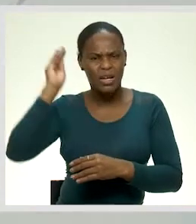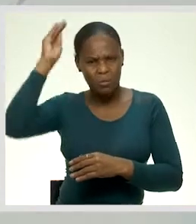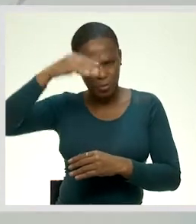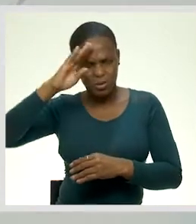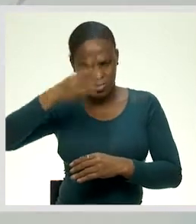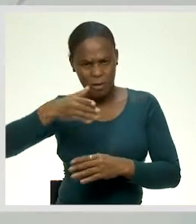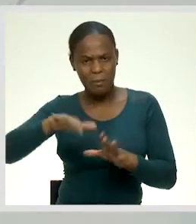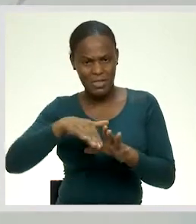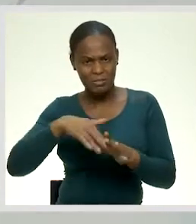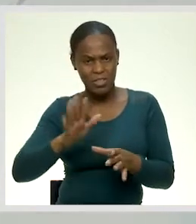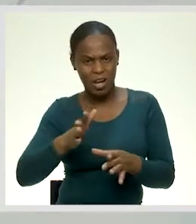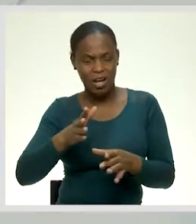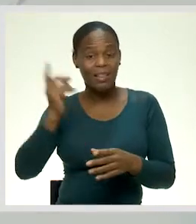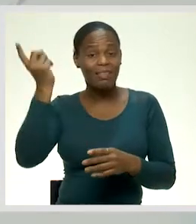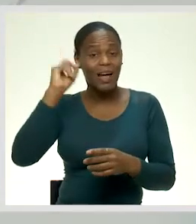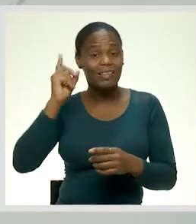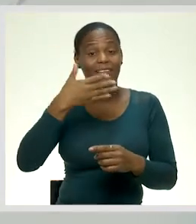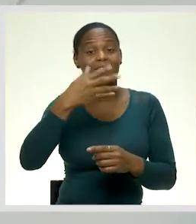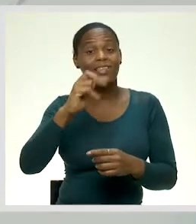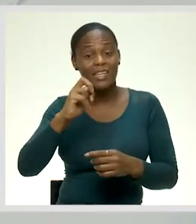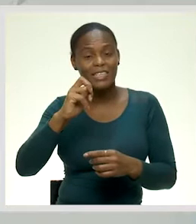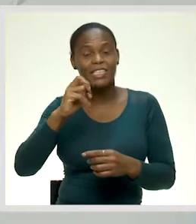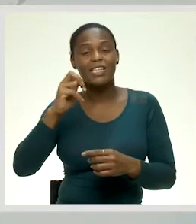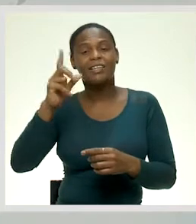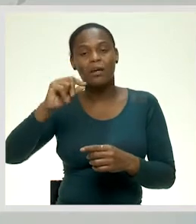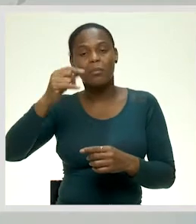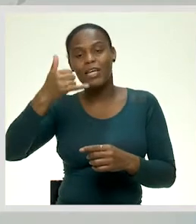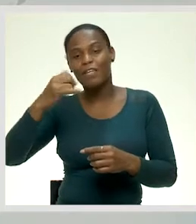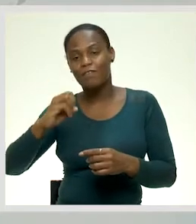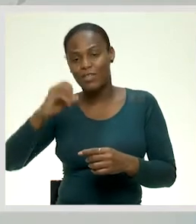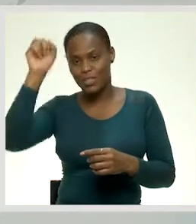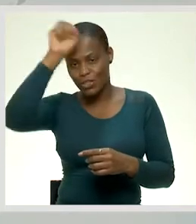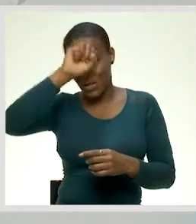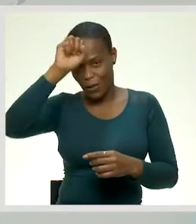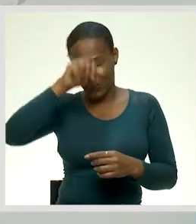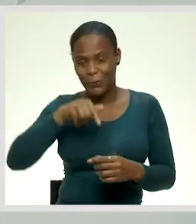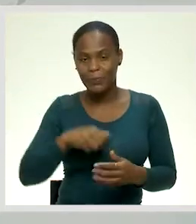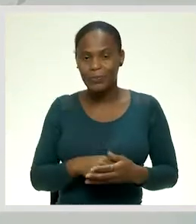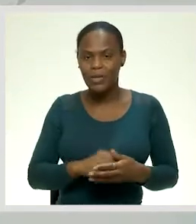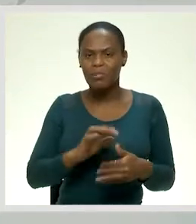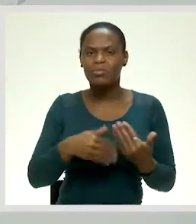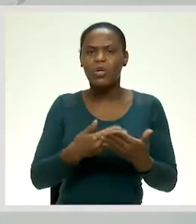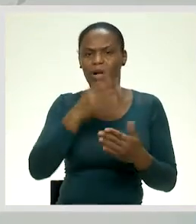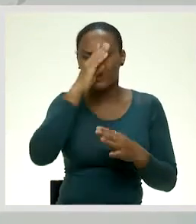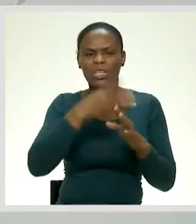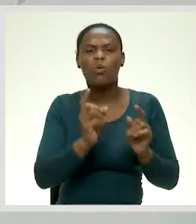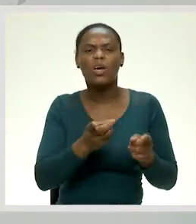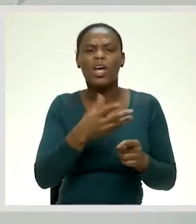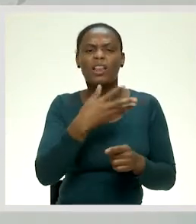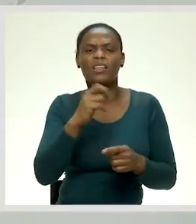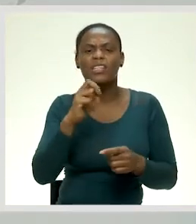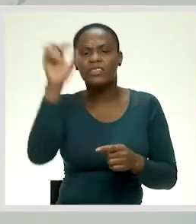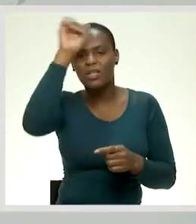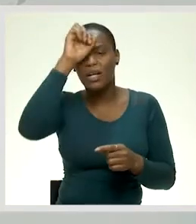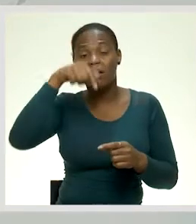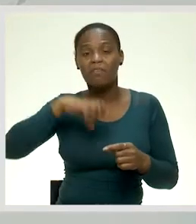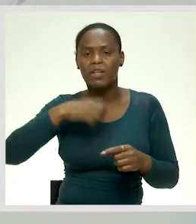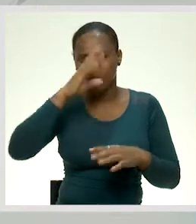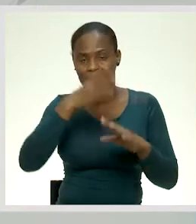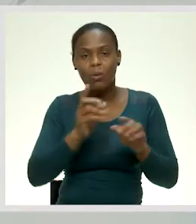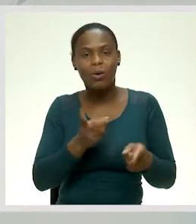as datas 13 e 20 de janeiro. A propósito, o que é que aconteceu 13 de janeiro em Cabo Verde?